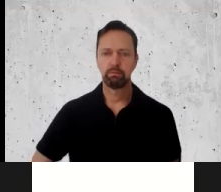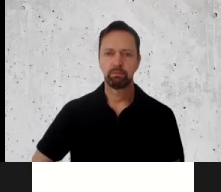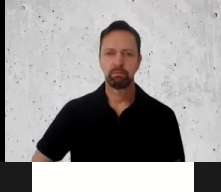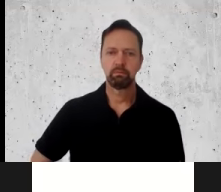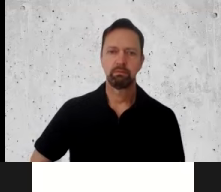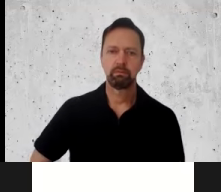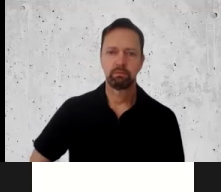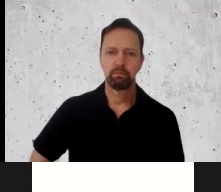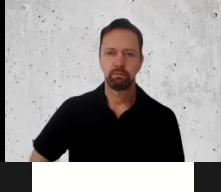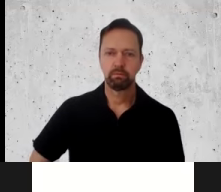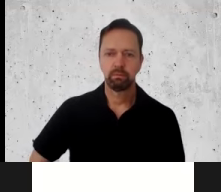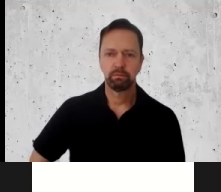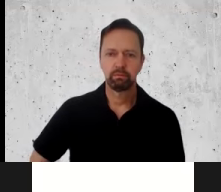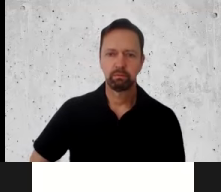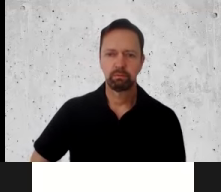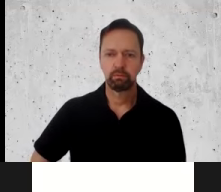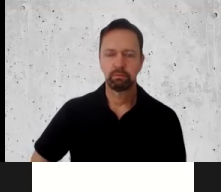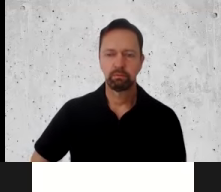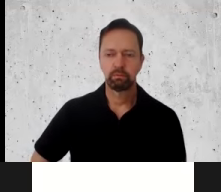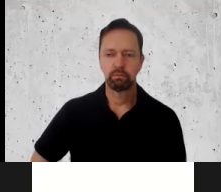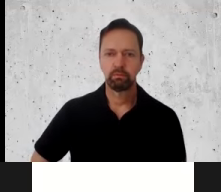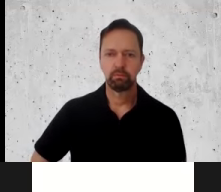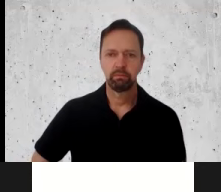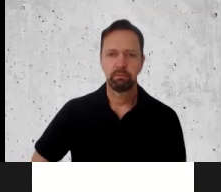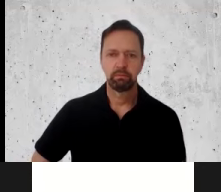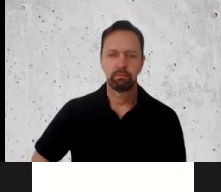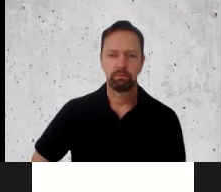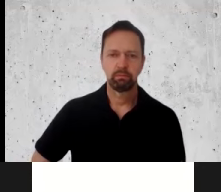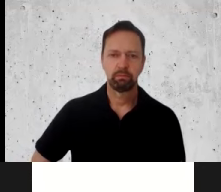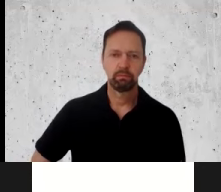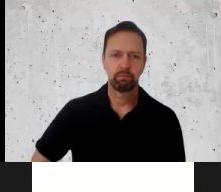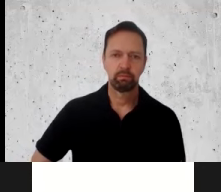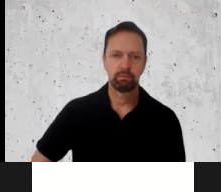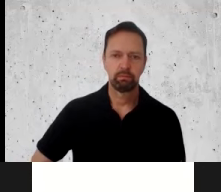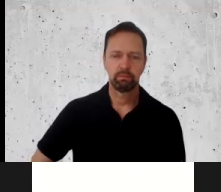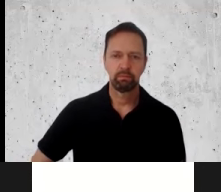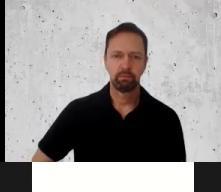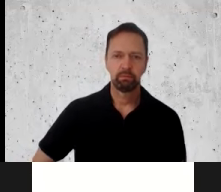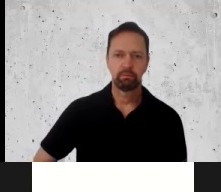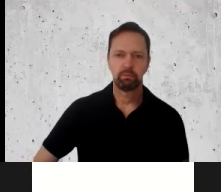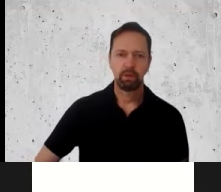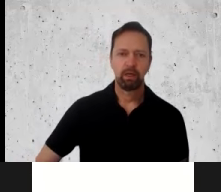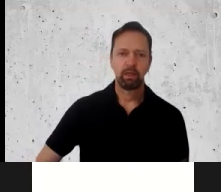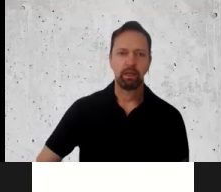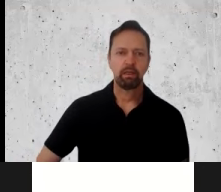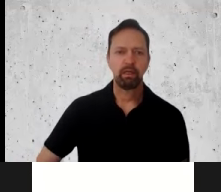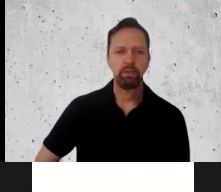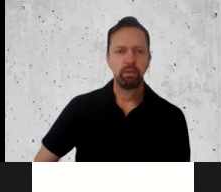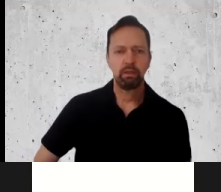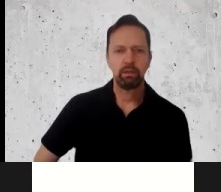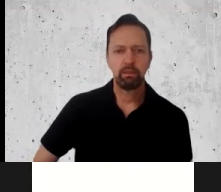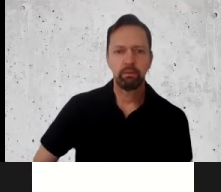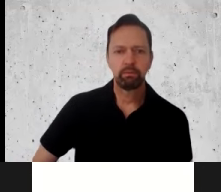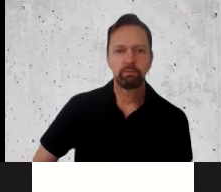tão claro assim, né? Talvez pela própria confusão mental desse estrangeiro. Ah,